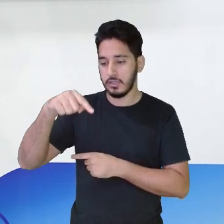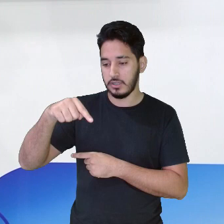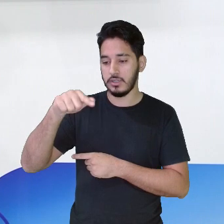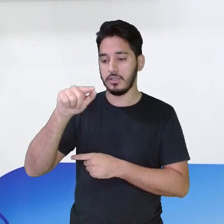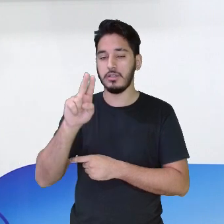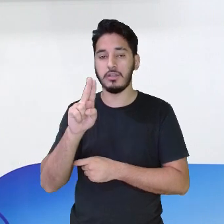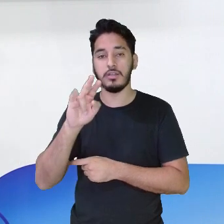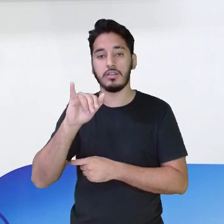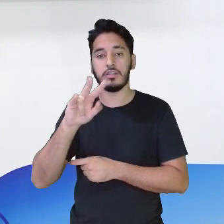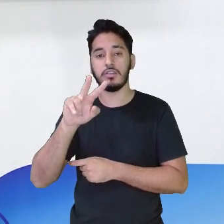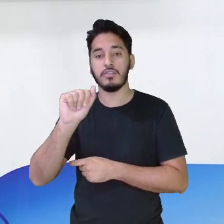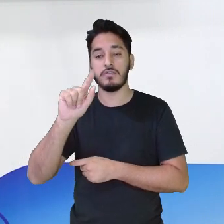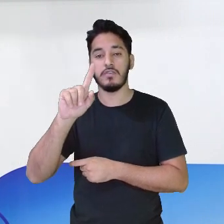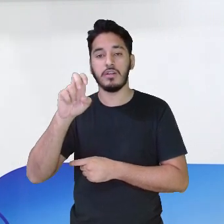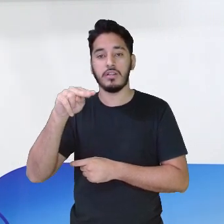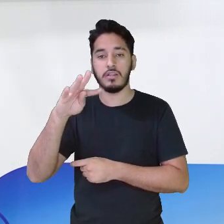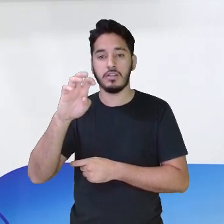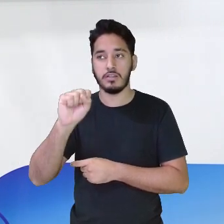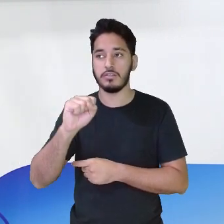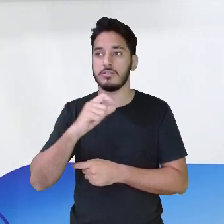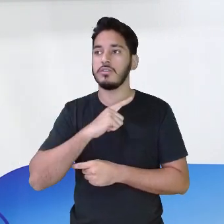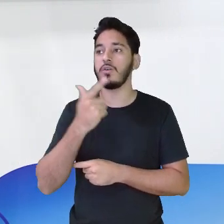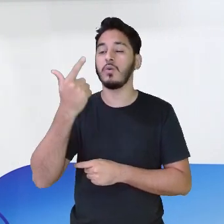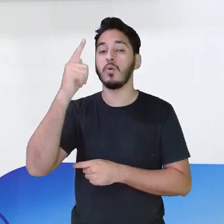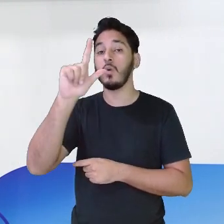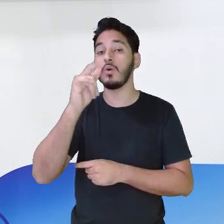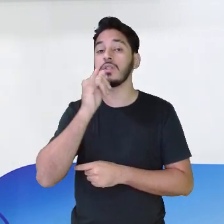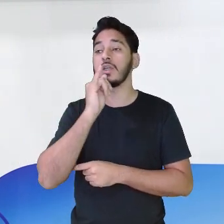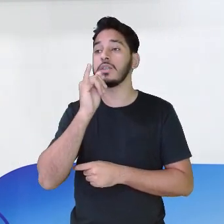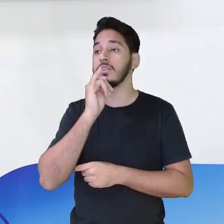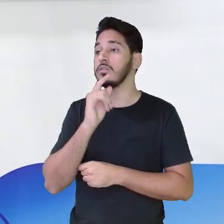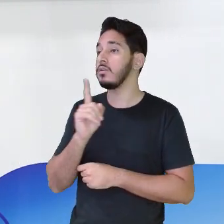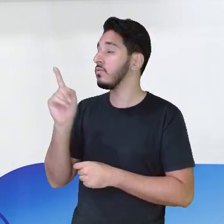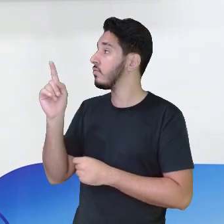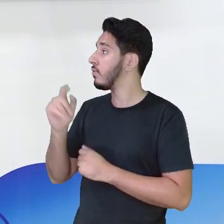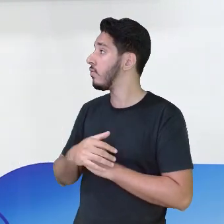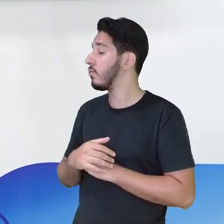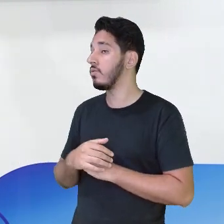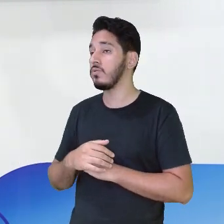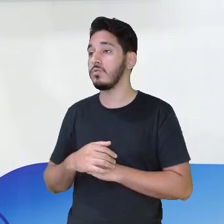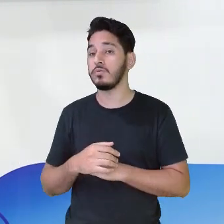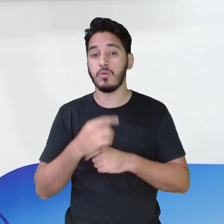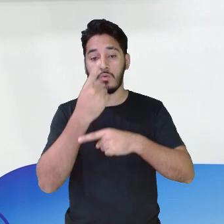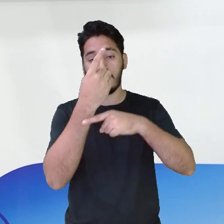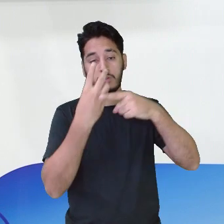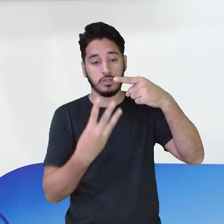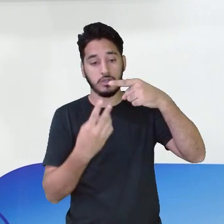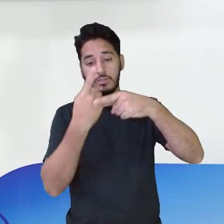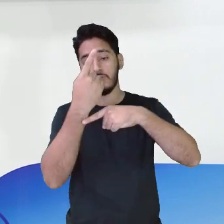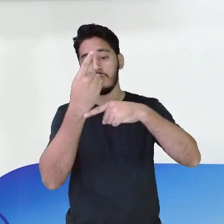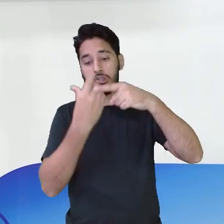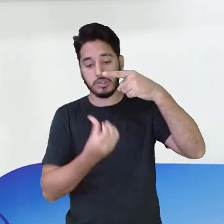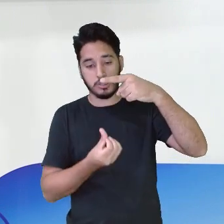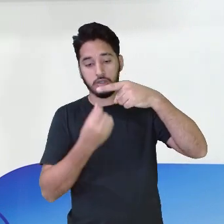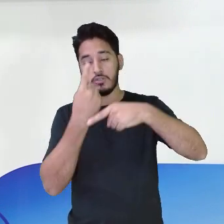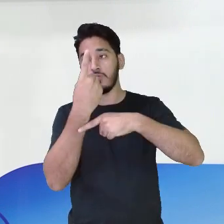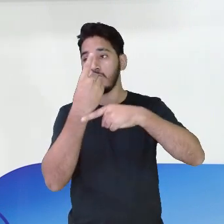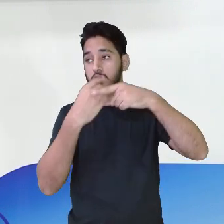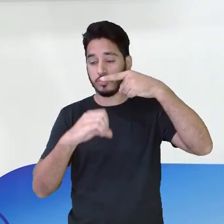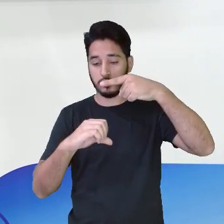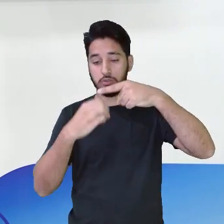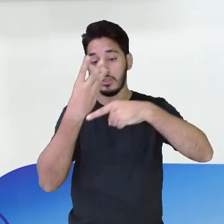equivalentes, ó. Eu tenho outro exemplo claro aqui, ó. 1/3, 2/6 e